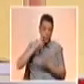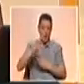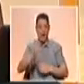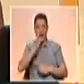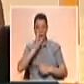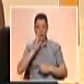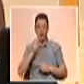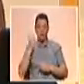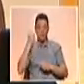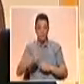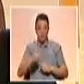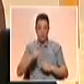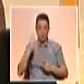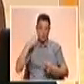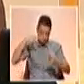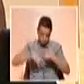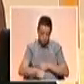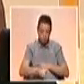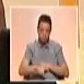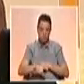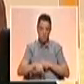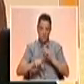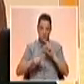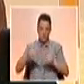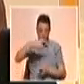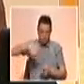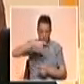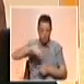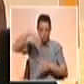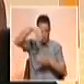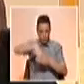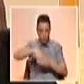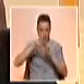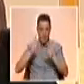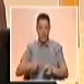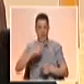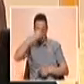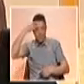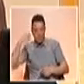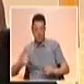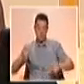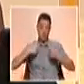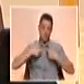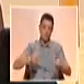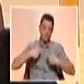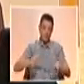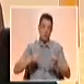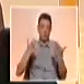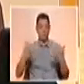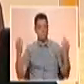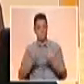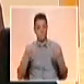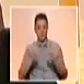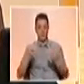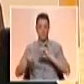muito pouca água, onde cada vez tem que se perfurar, os poços têm que ir cada vez mais fundo à procura da água, porque cada vez é mais difícil e mais dispendioso. E